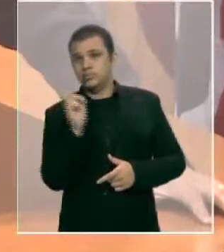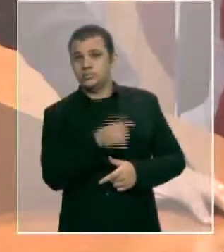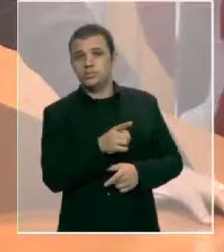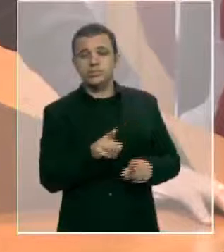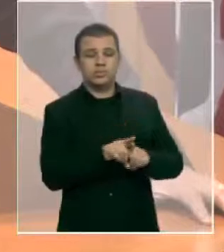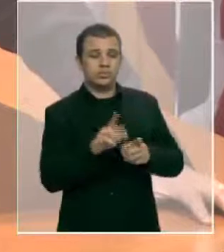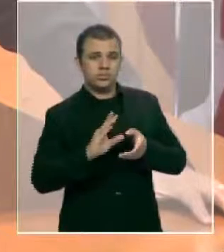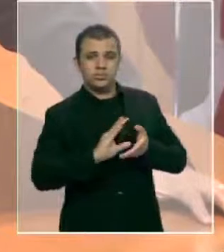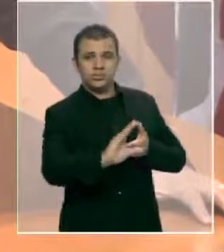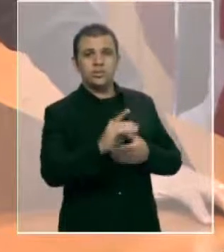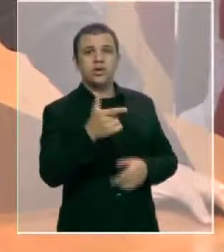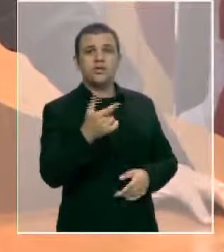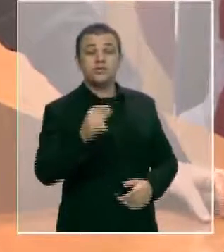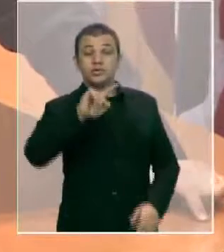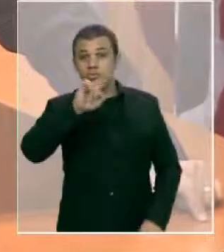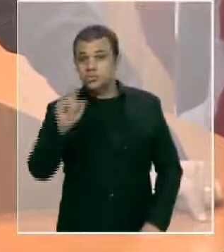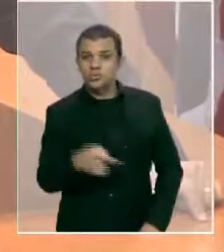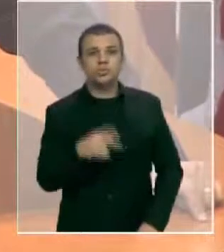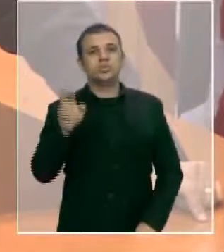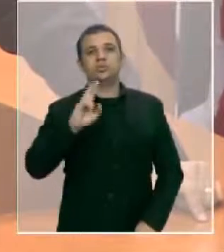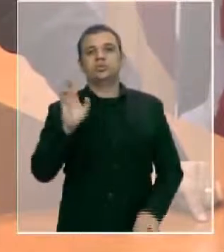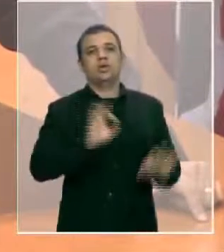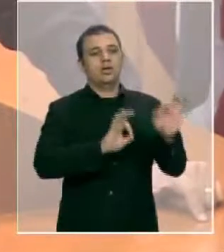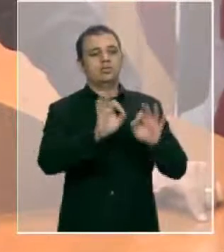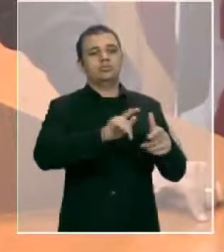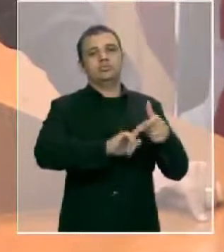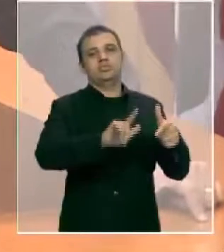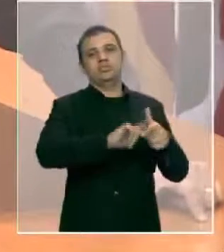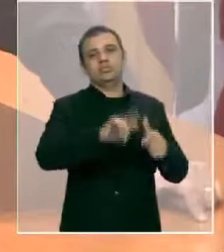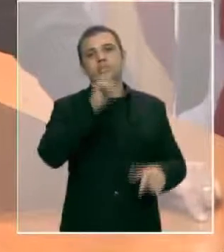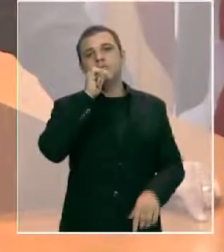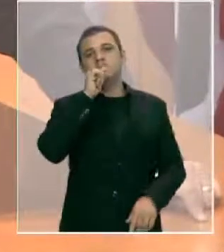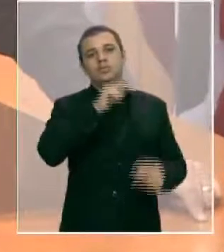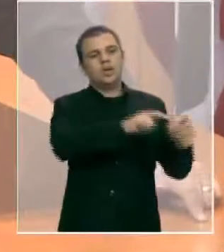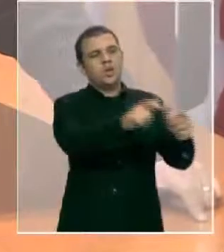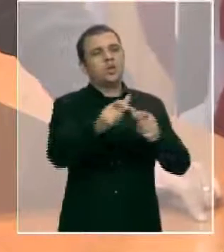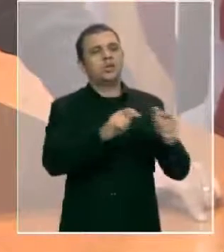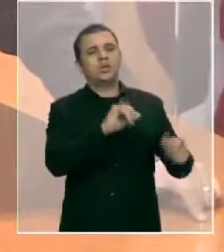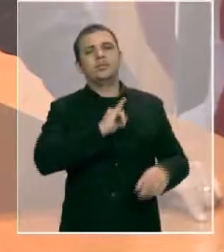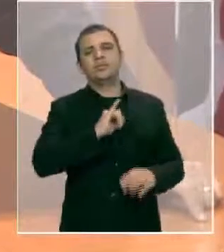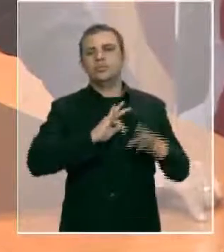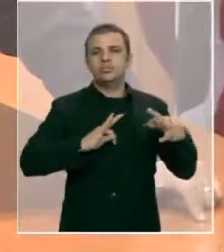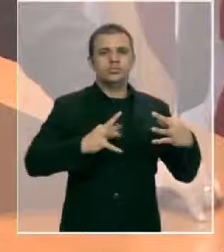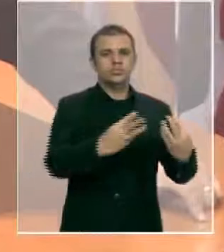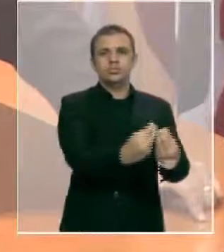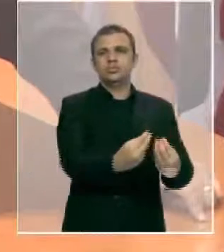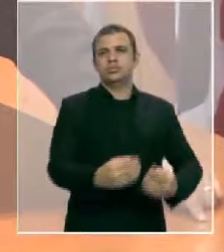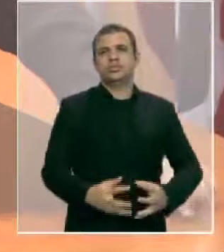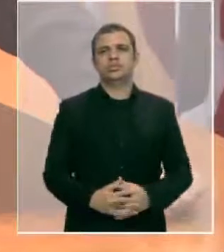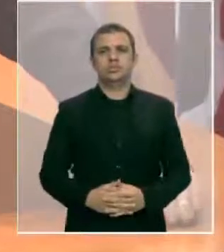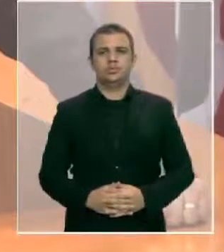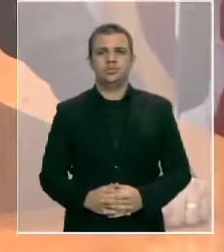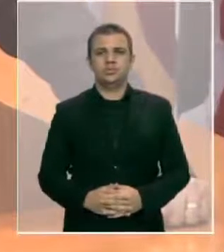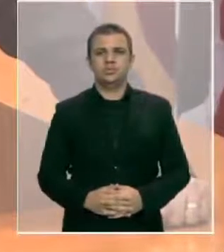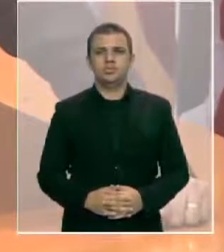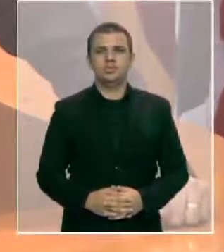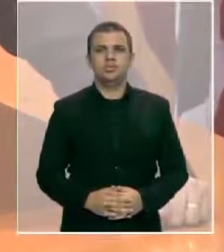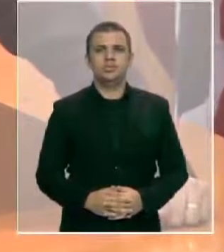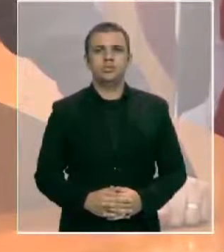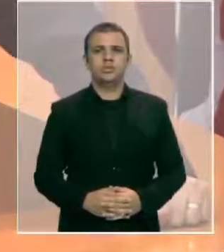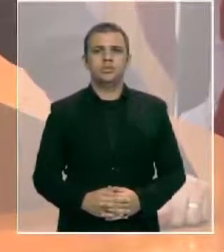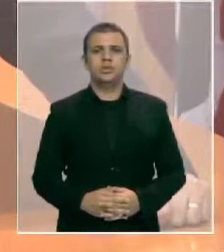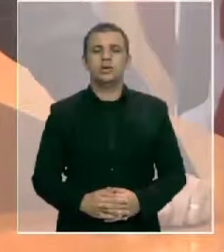reais para resolver o problema de abastecimento de água de todos os bairros de Imperatriz, distribuídos aí para